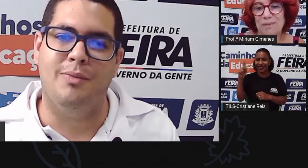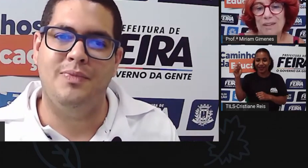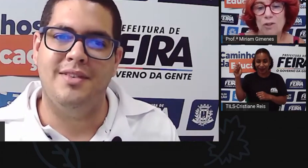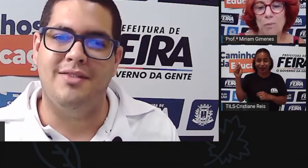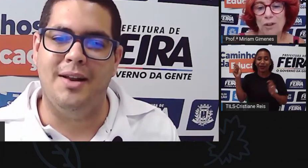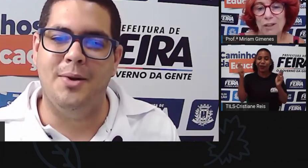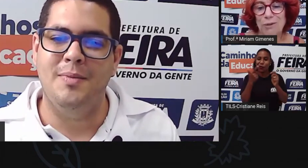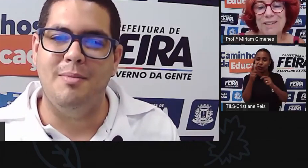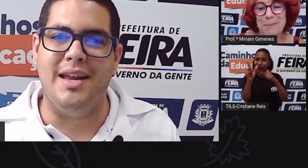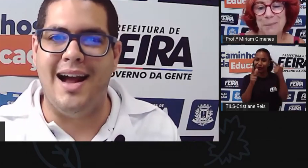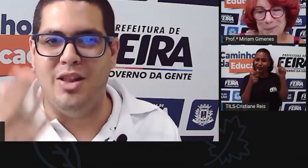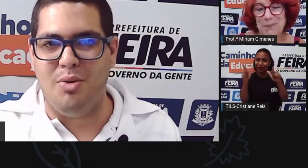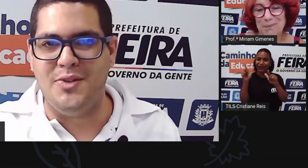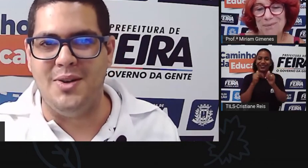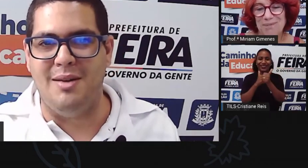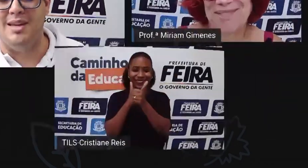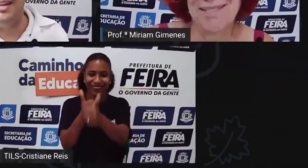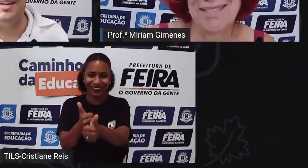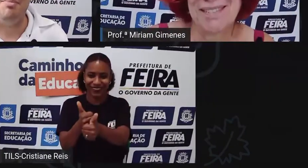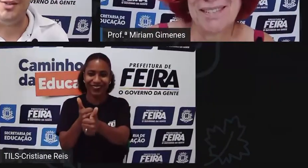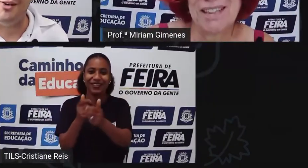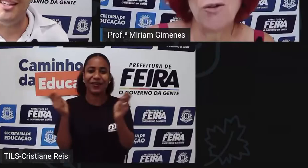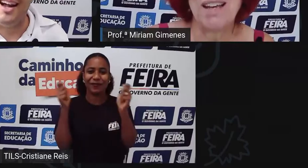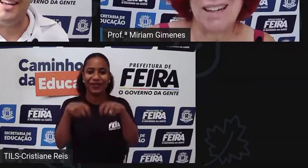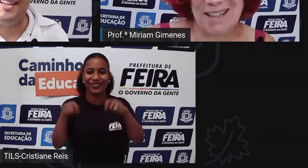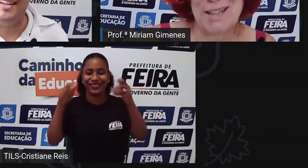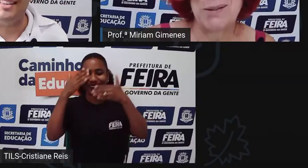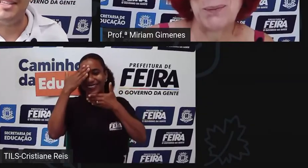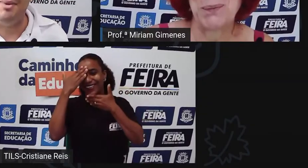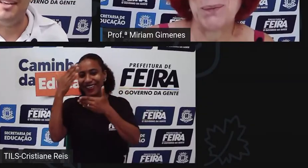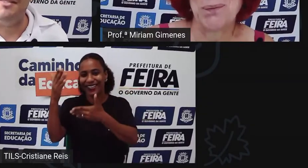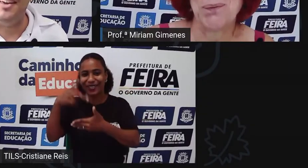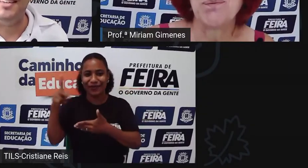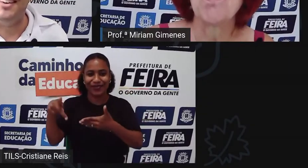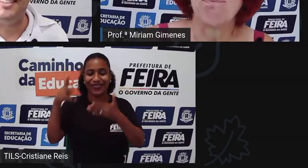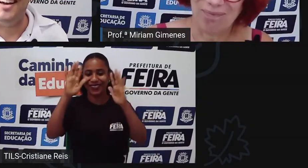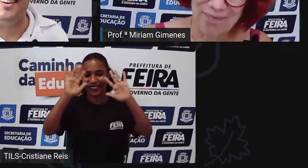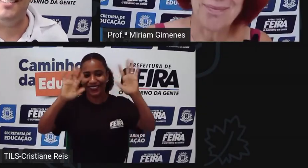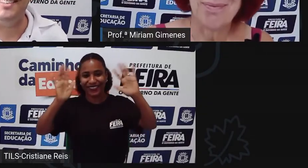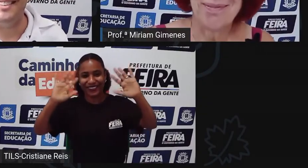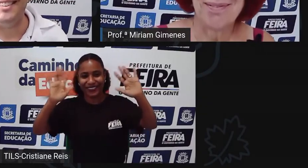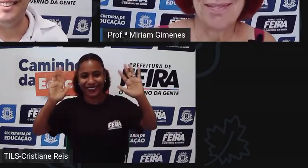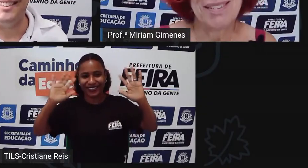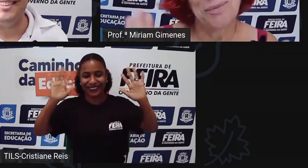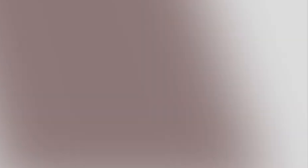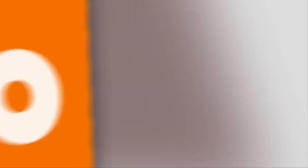incrível Valeu? Obrigado professora Miriam Pessoal de casa Até semana que vem Tchau, tchau